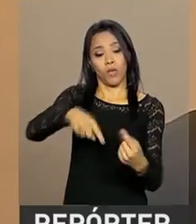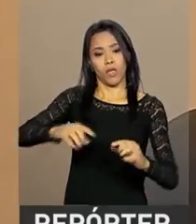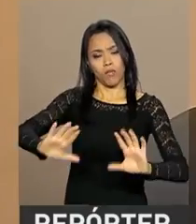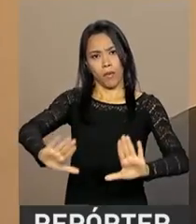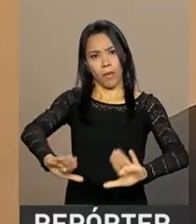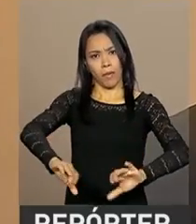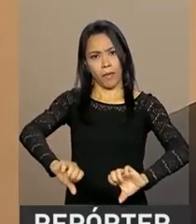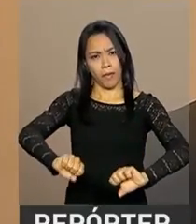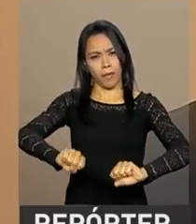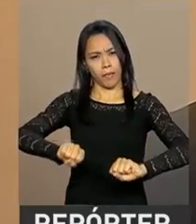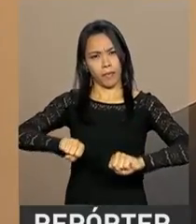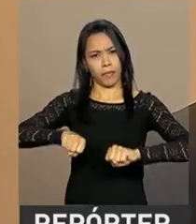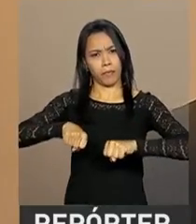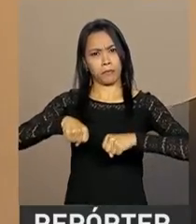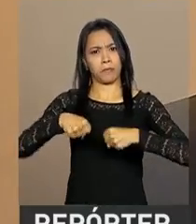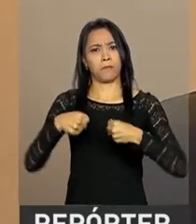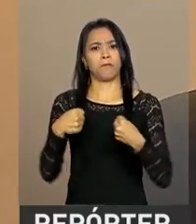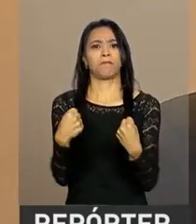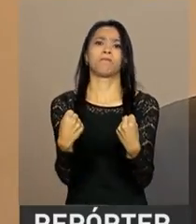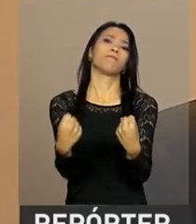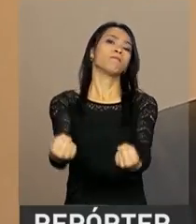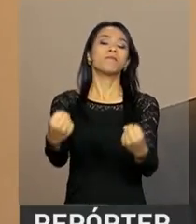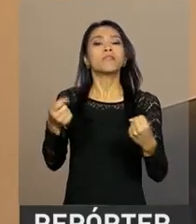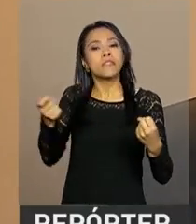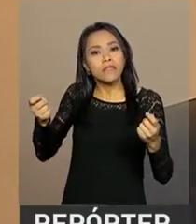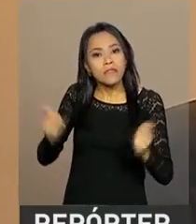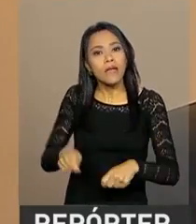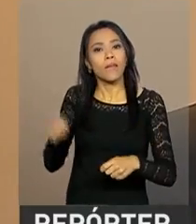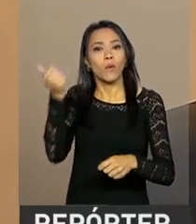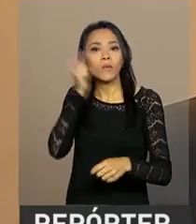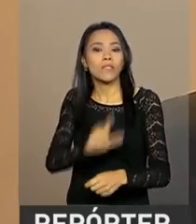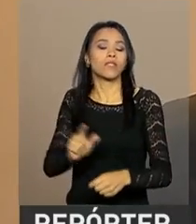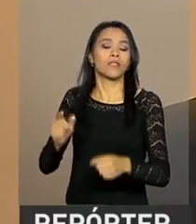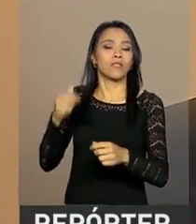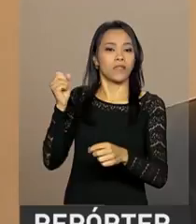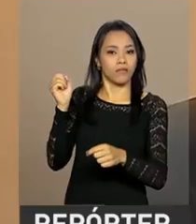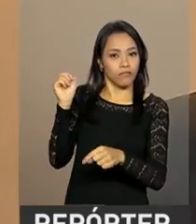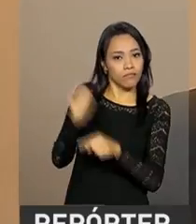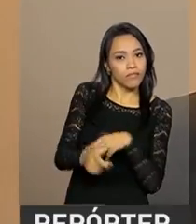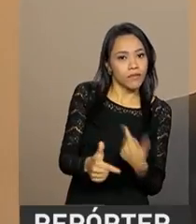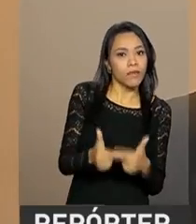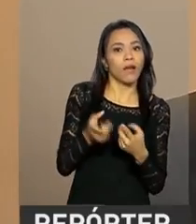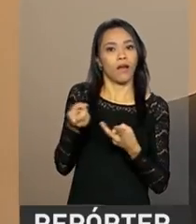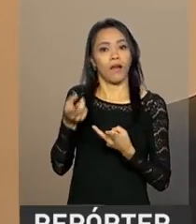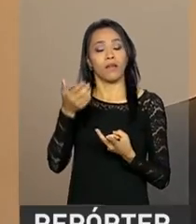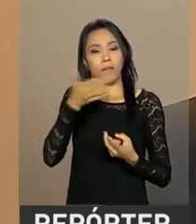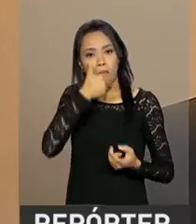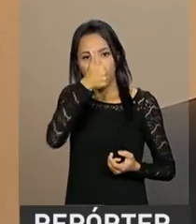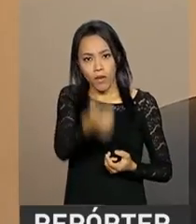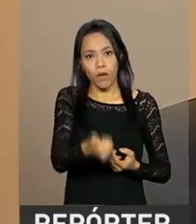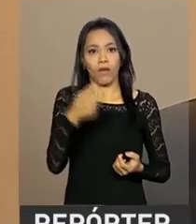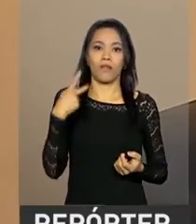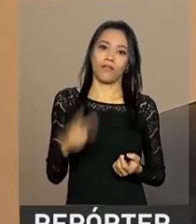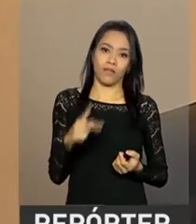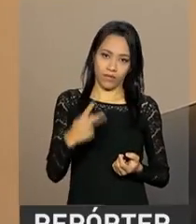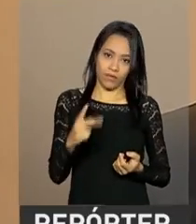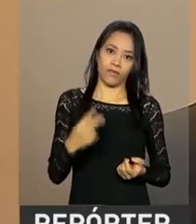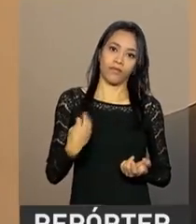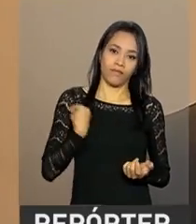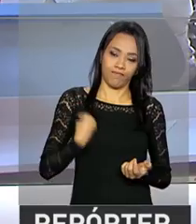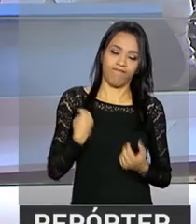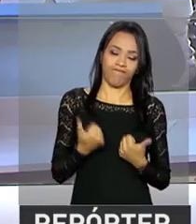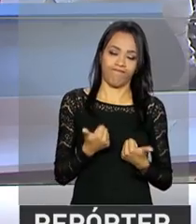o seu crescimento enquanto ele possa recuperar o seu emprego ou que ele possa ter uma melhoria da sua condição